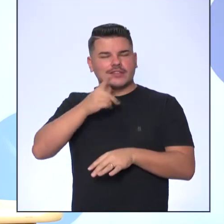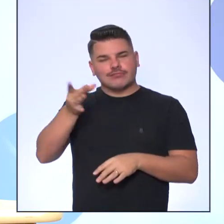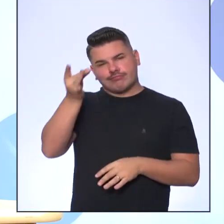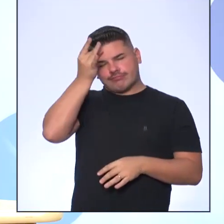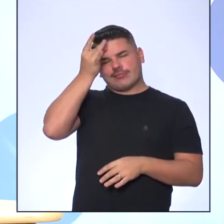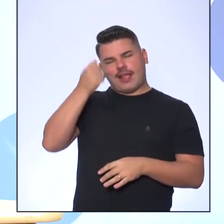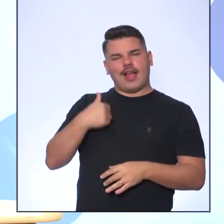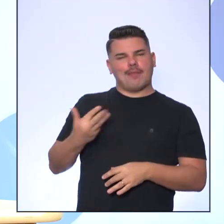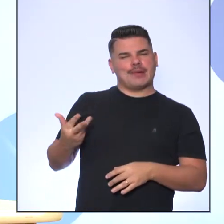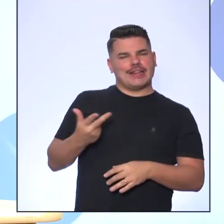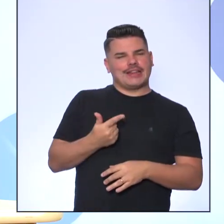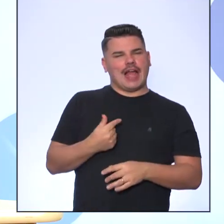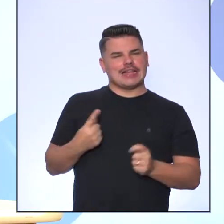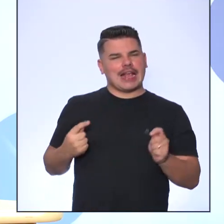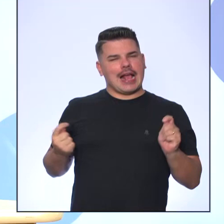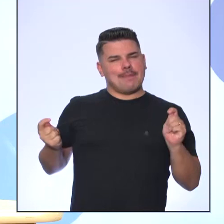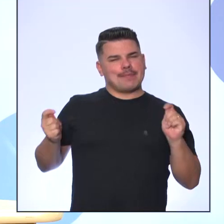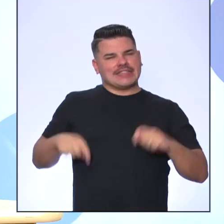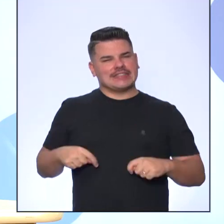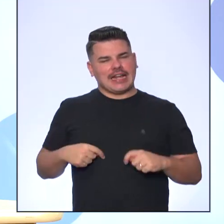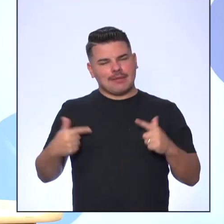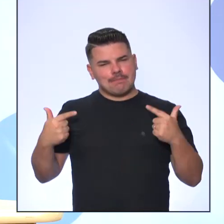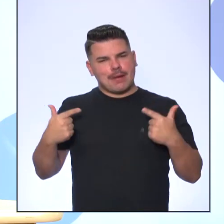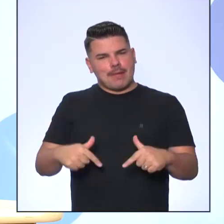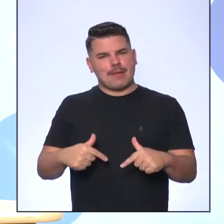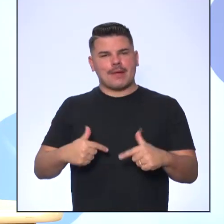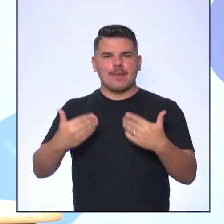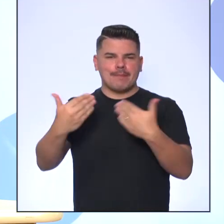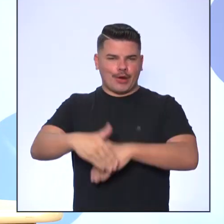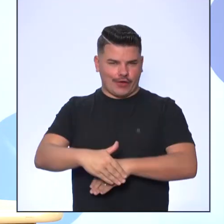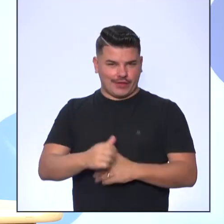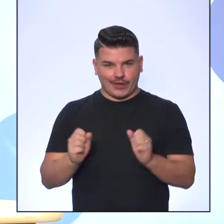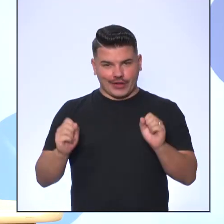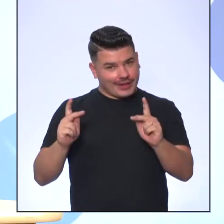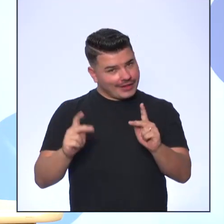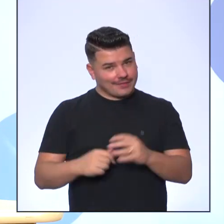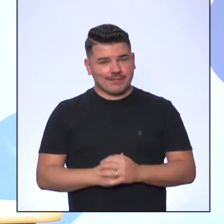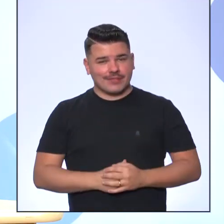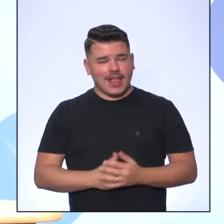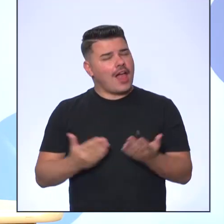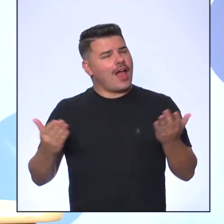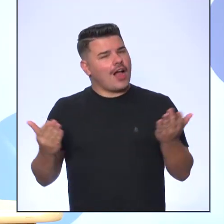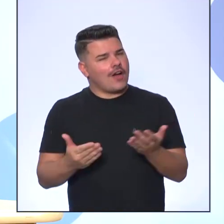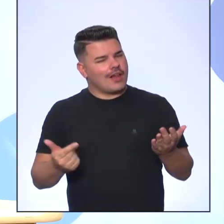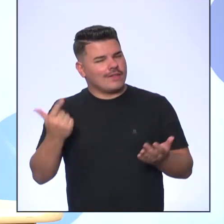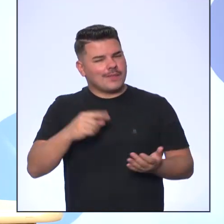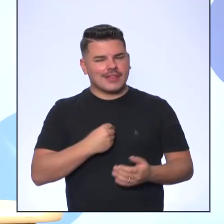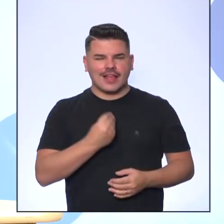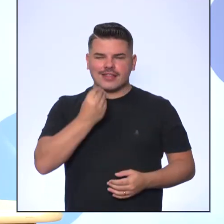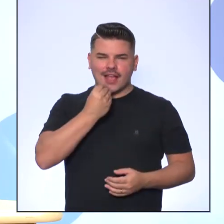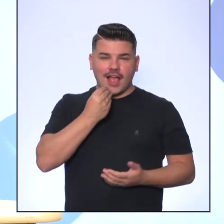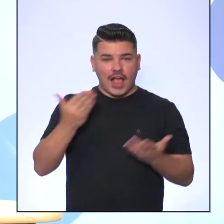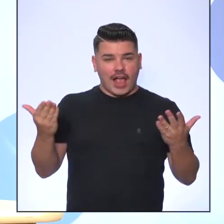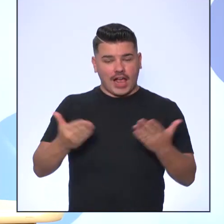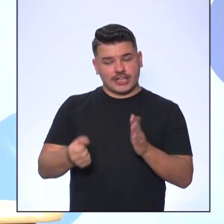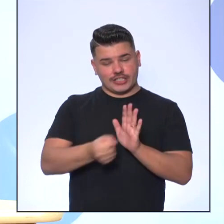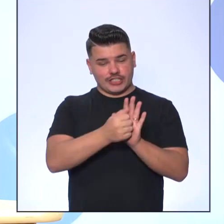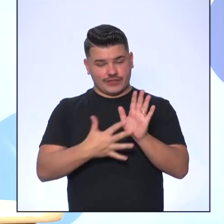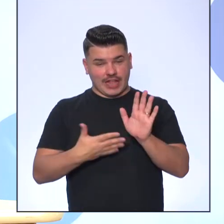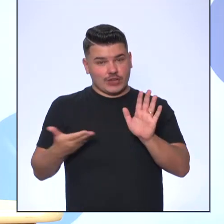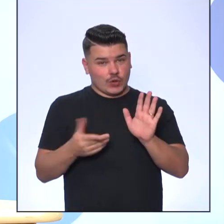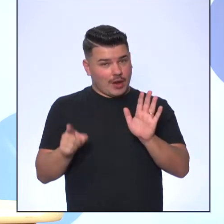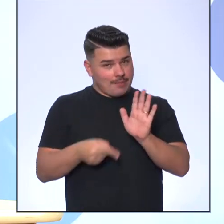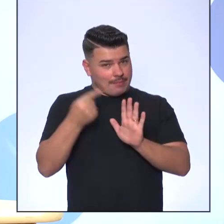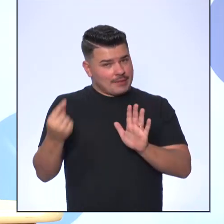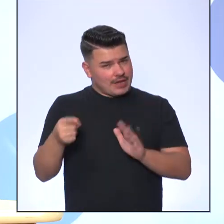aí para vocês terem uma competência e vocês conseguirem entender. Beleza? Então vamos lá. Para essa primeira atividade,